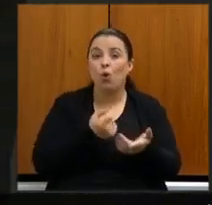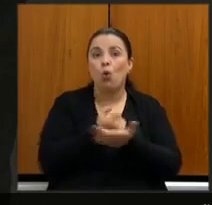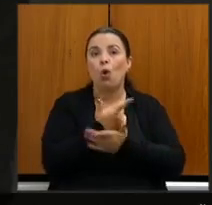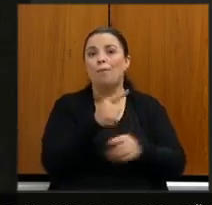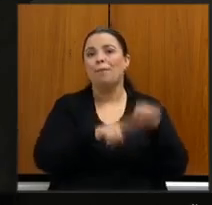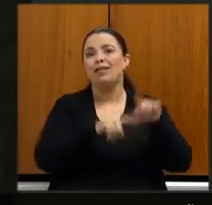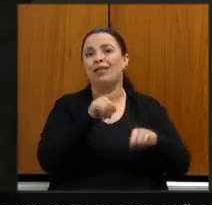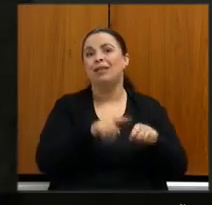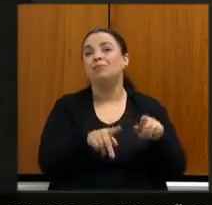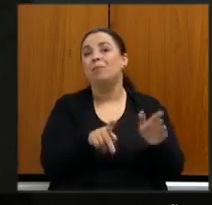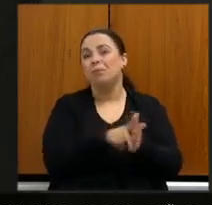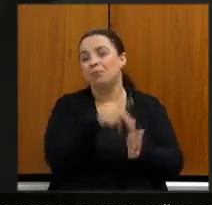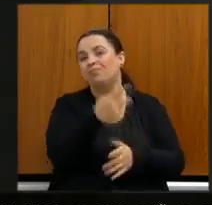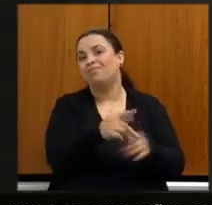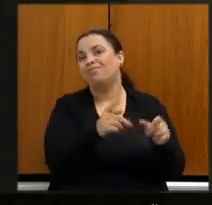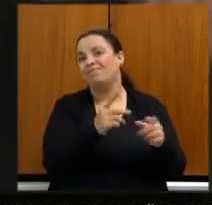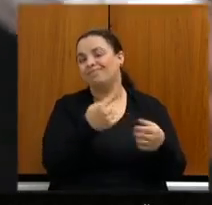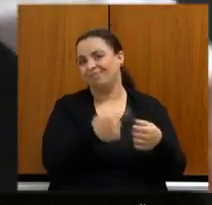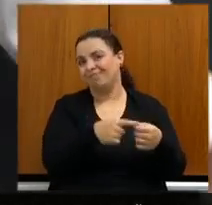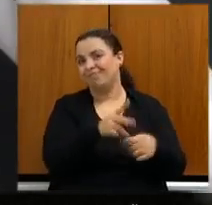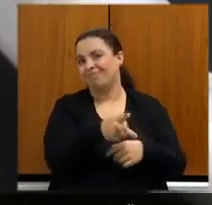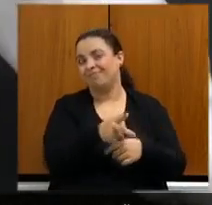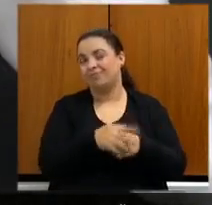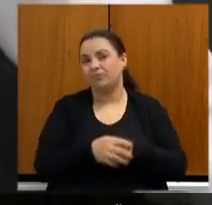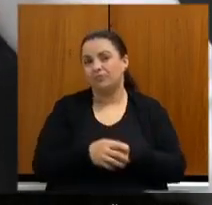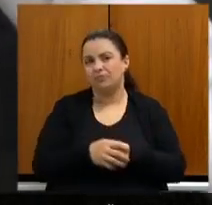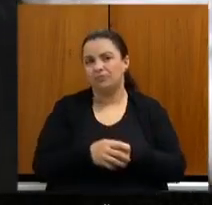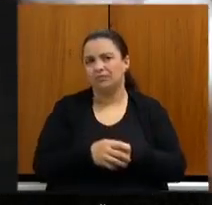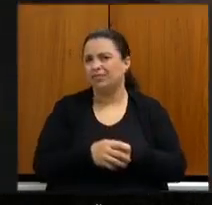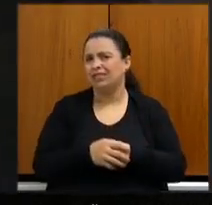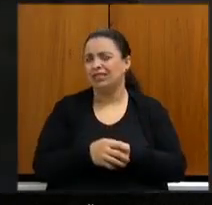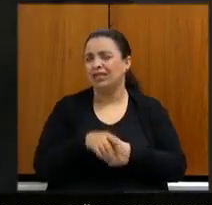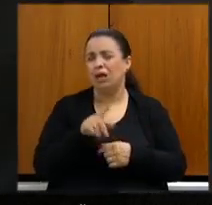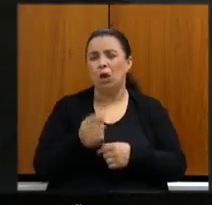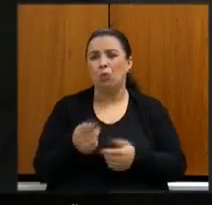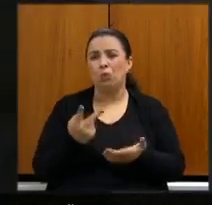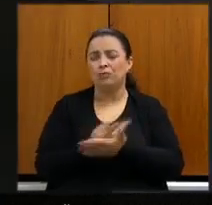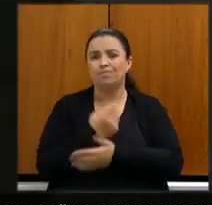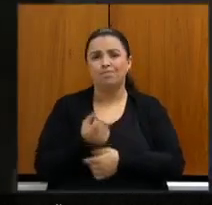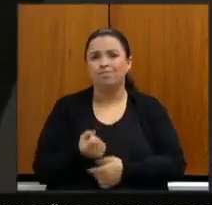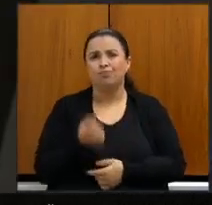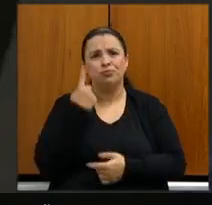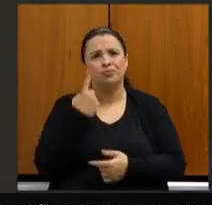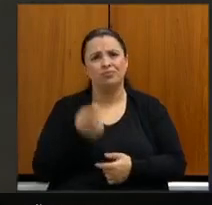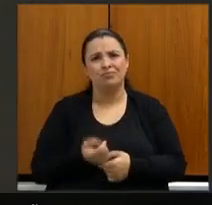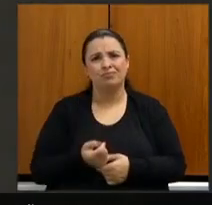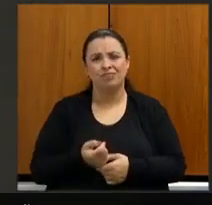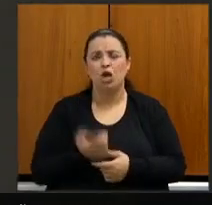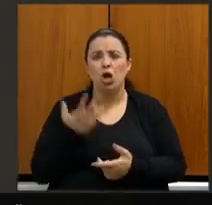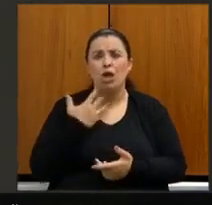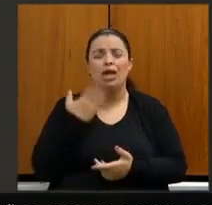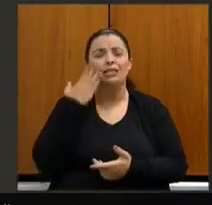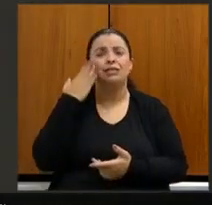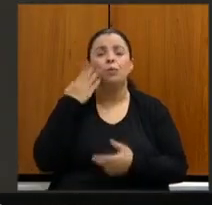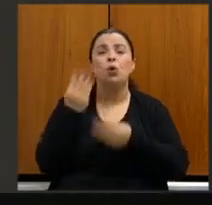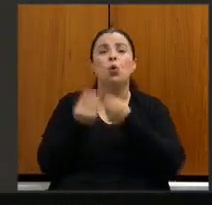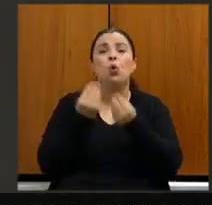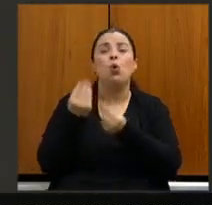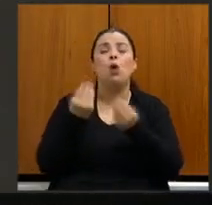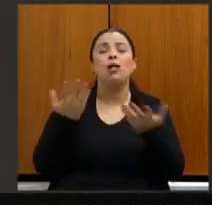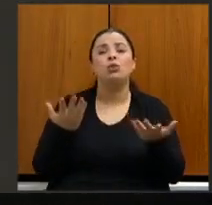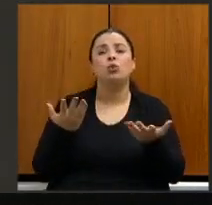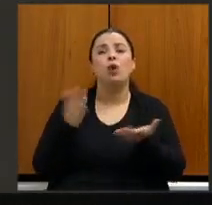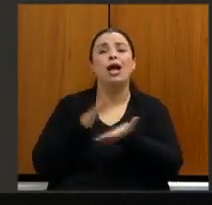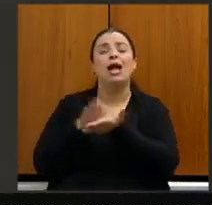é essa situação Absurda e até hoje eu quero saber quanto custa os cofres públicos né o deslocamento de